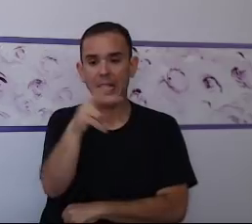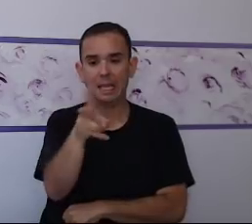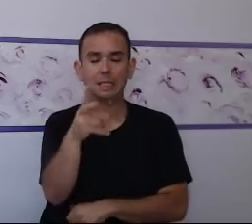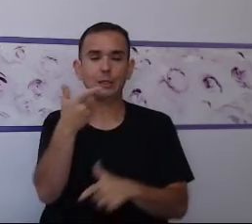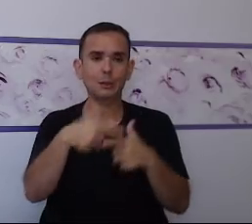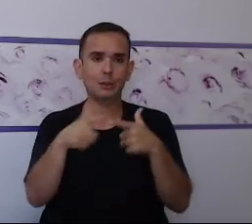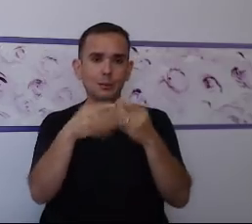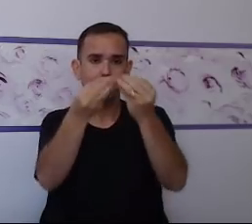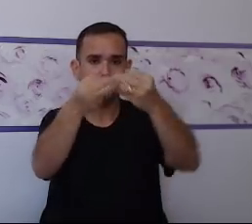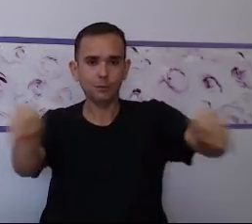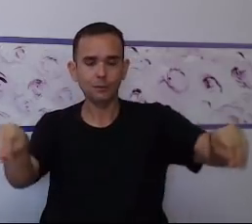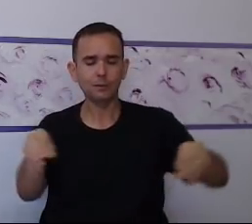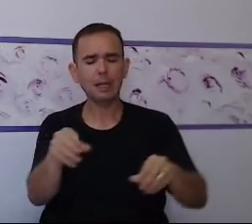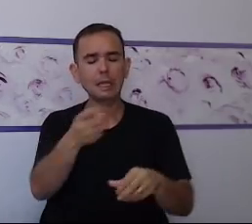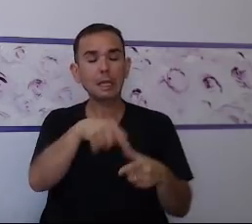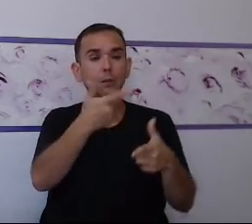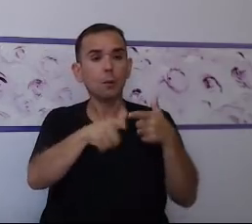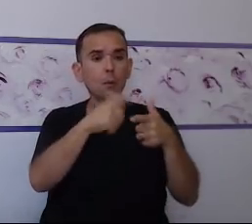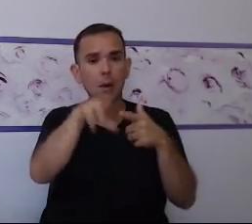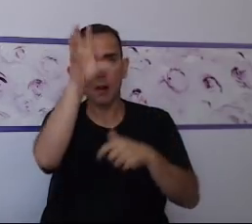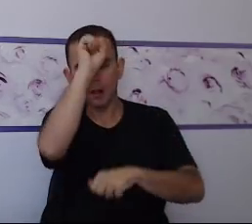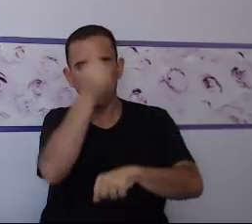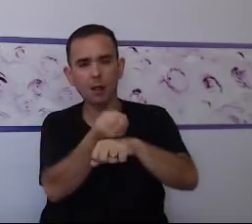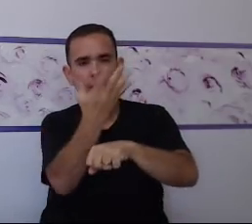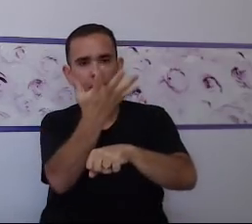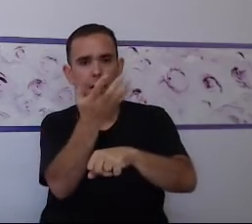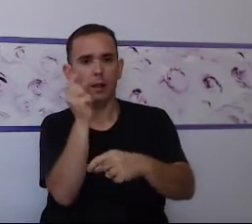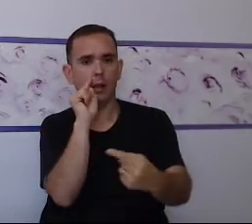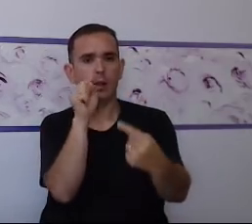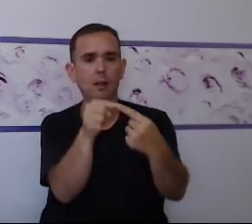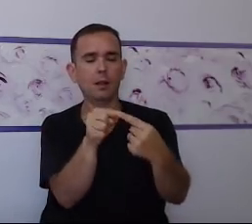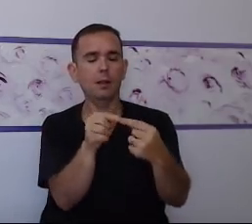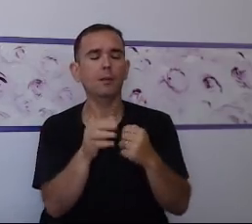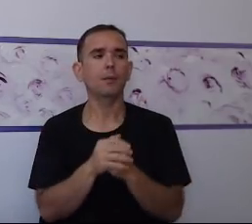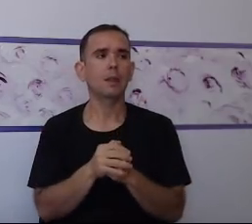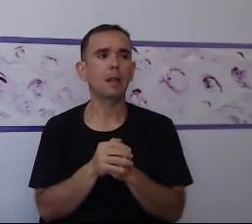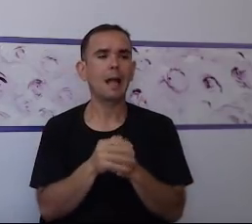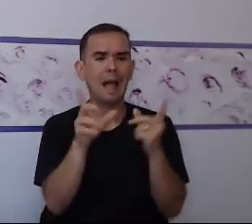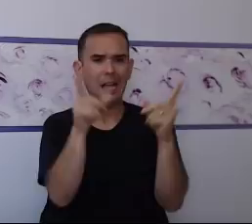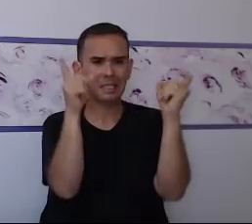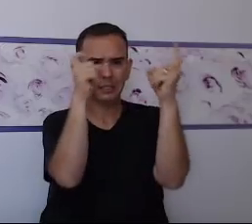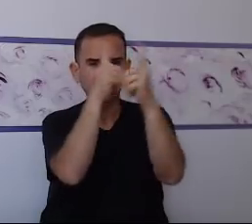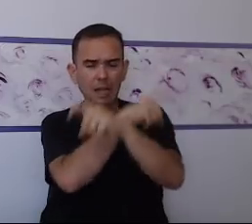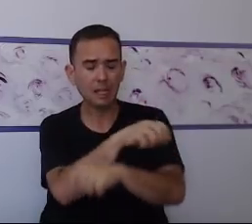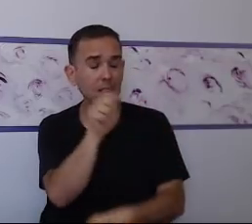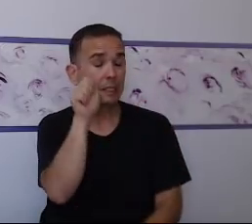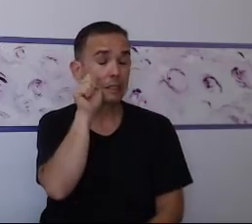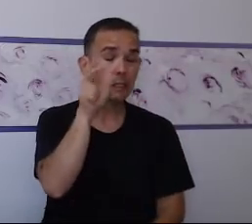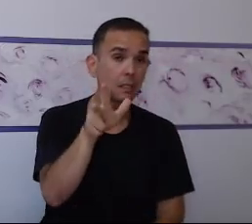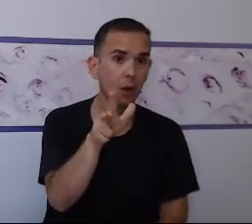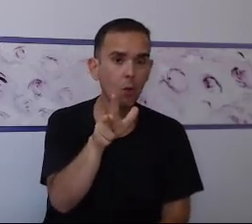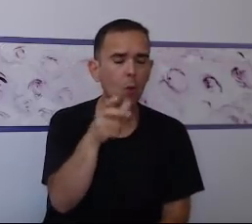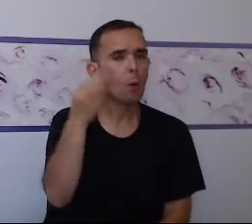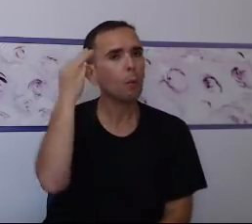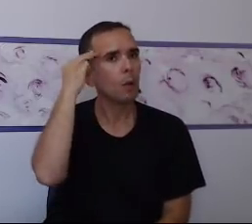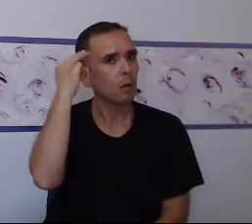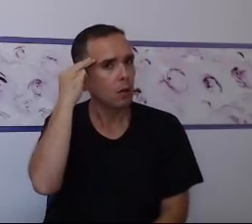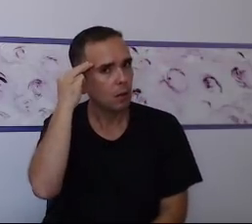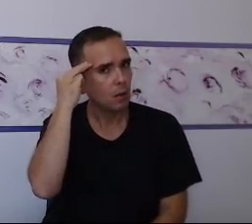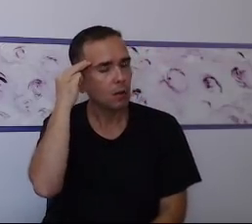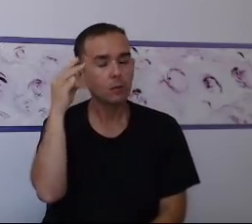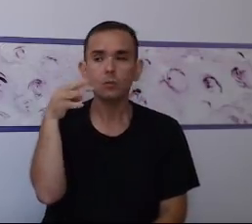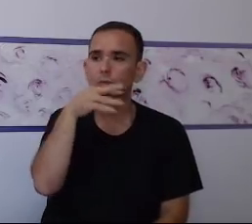Então, nesse problema de aprendizagem, eles estão relacionados à dificuldade de atenção, da memória,